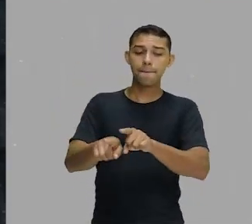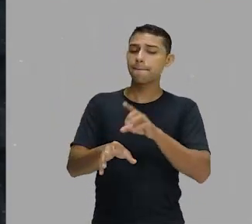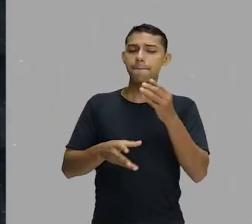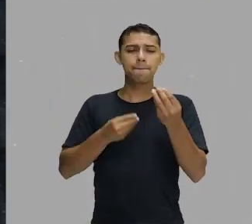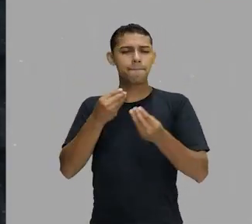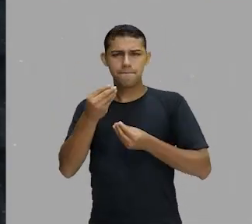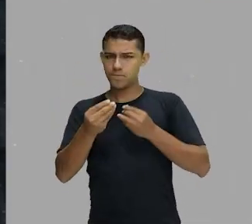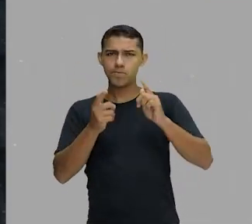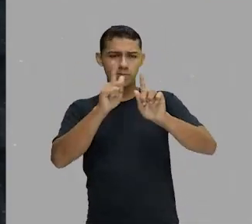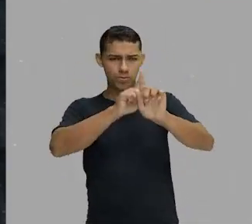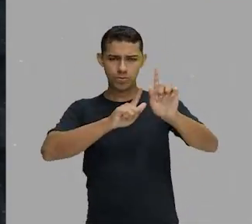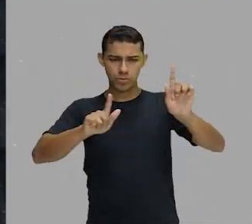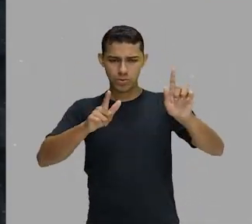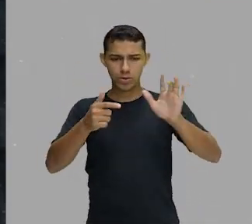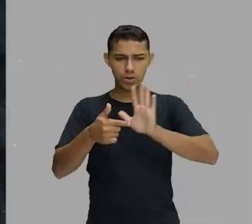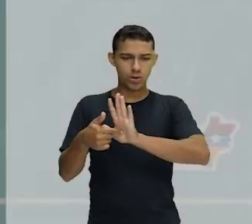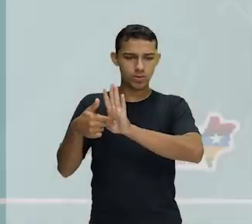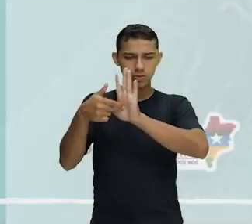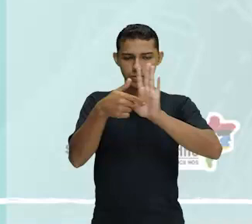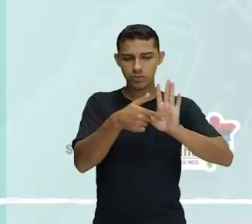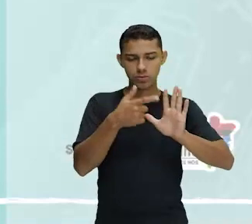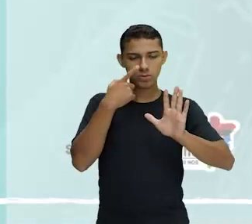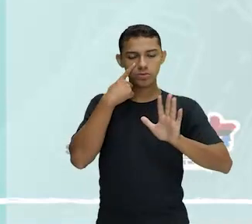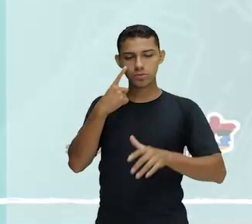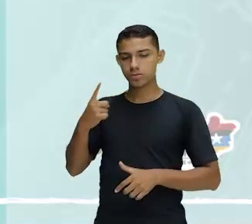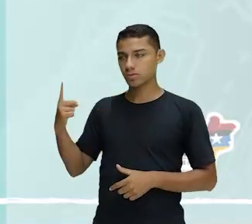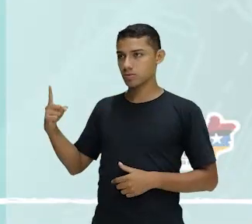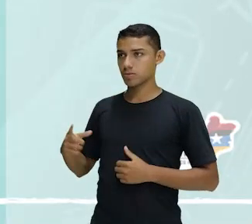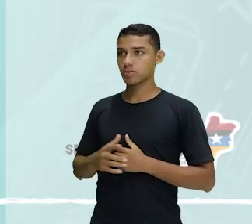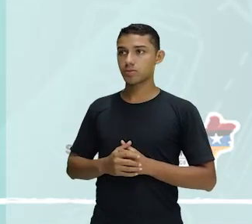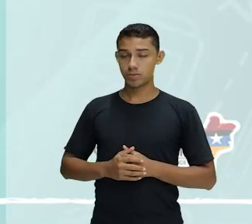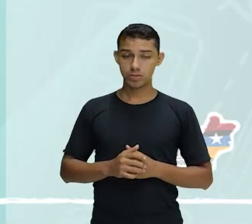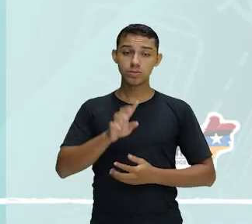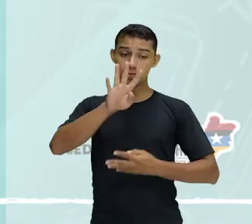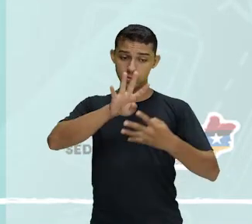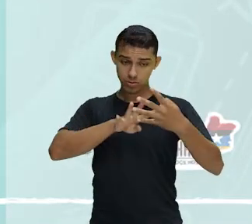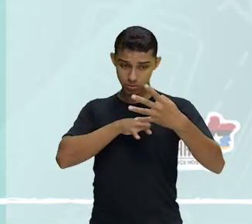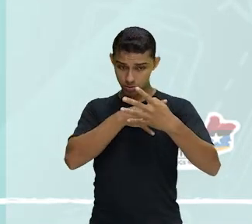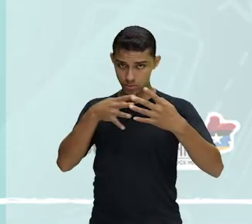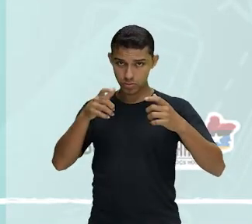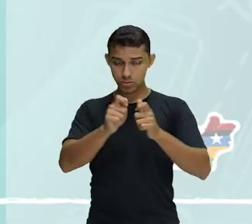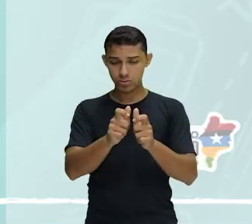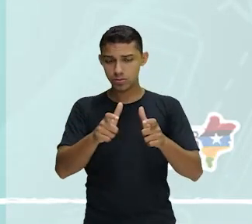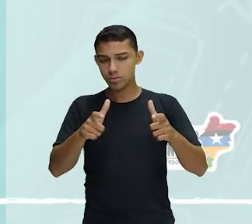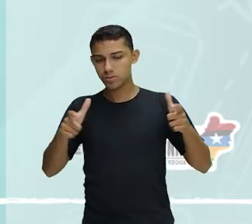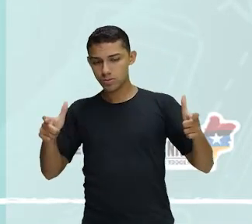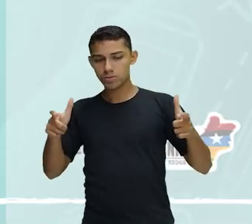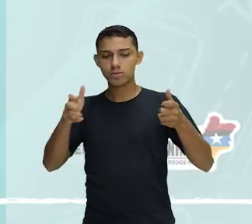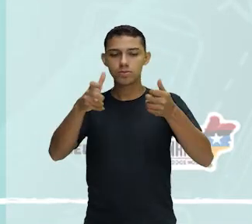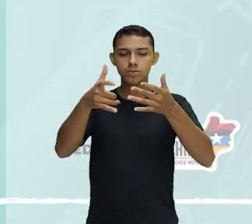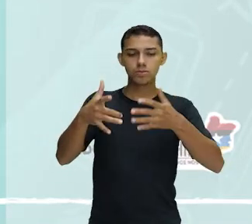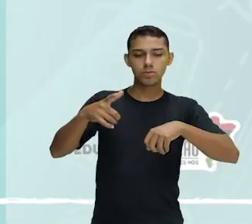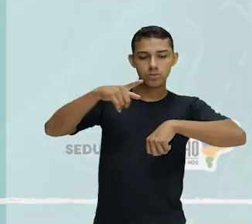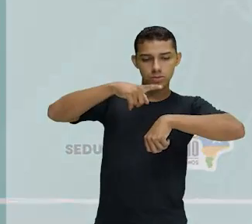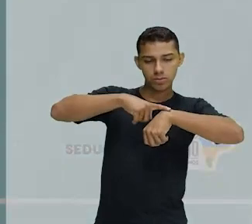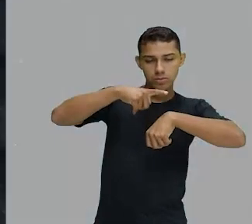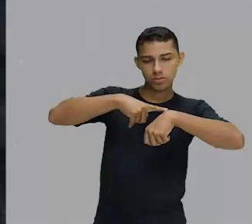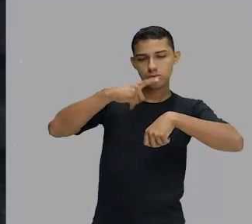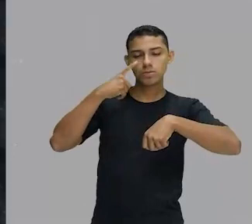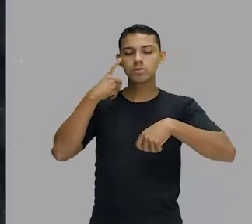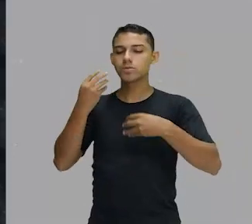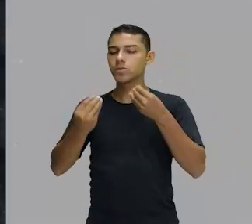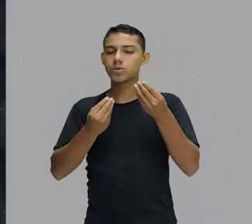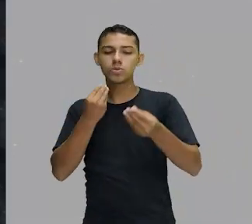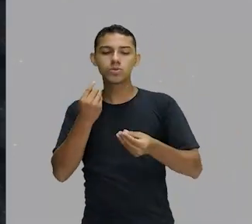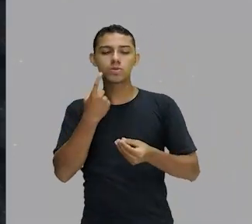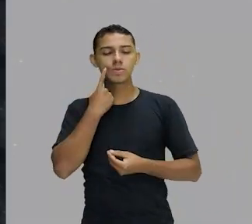esse gráfico se apresenta para nós. Então, vamos lá. Aqui montamos uma tabela um pouquinho maior, com um pouquinho maior de tempo, tá? E vamos ver como é que isso